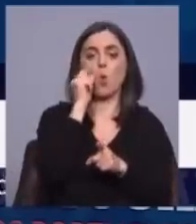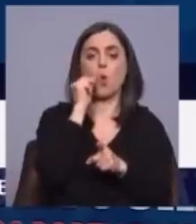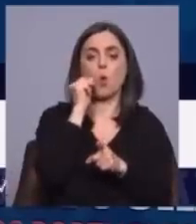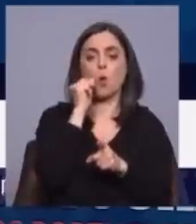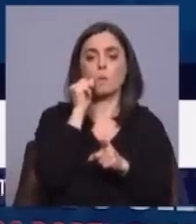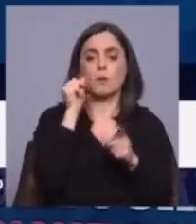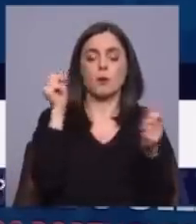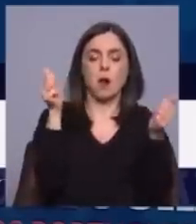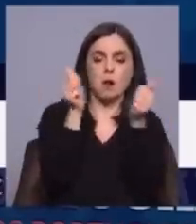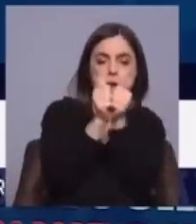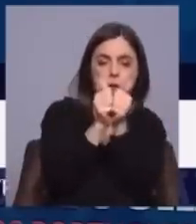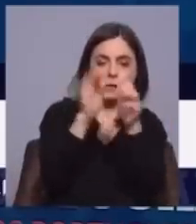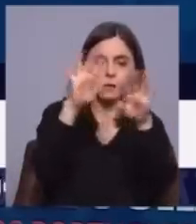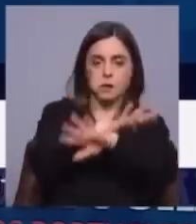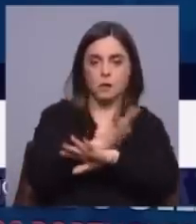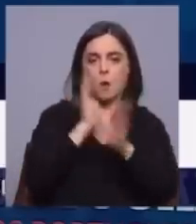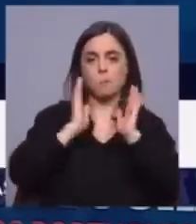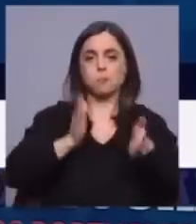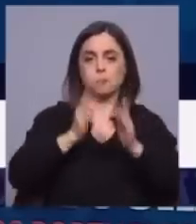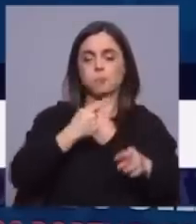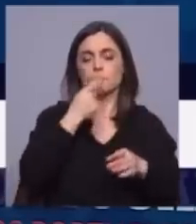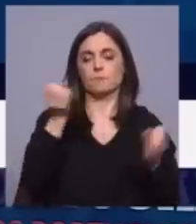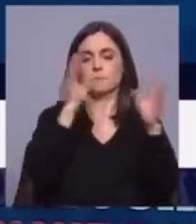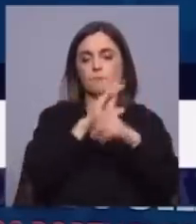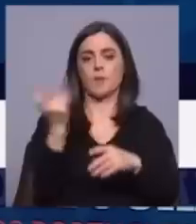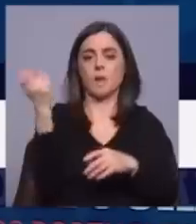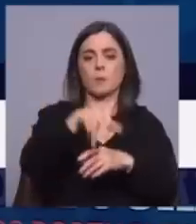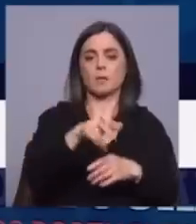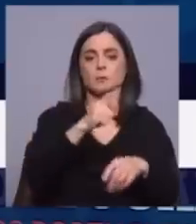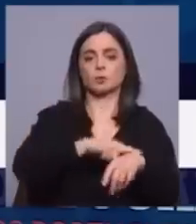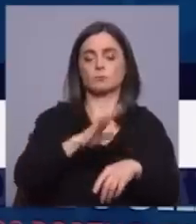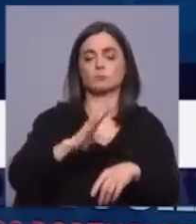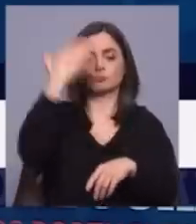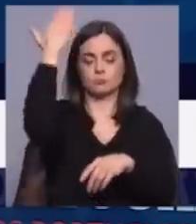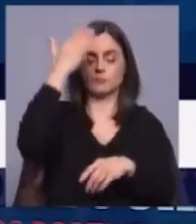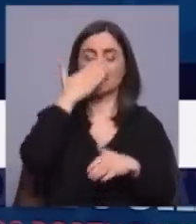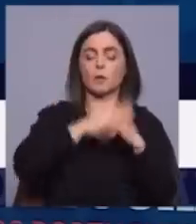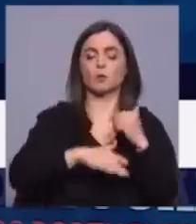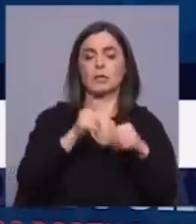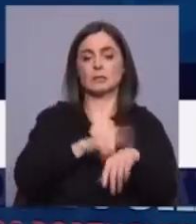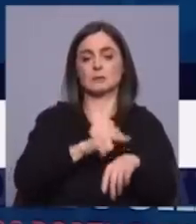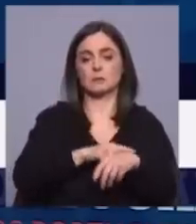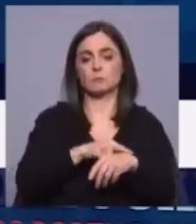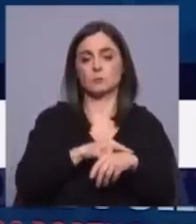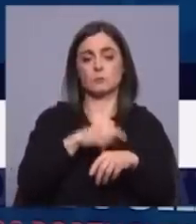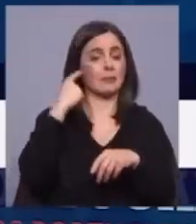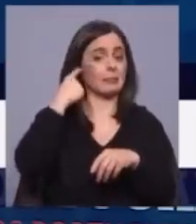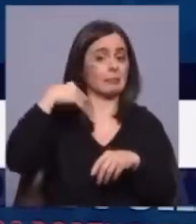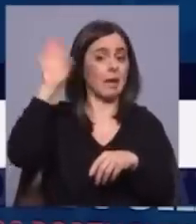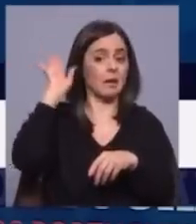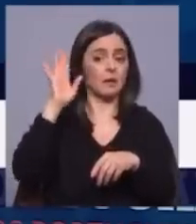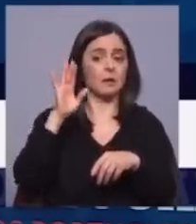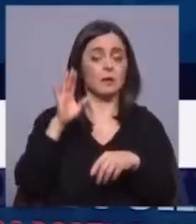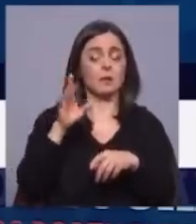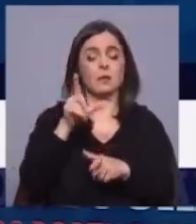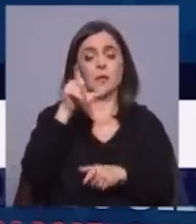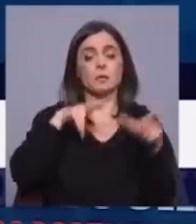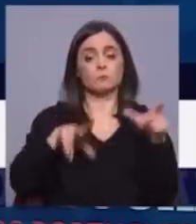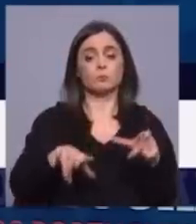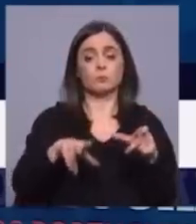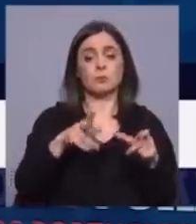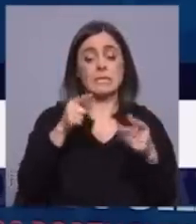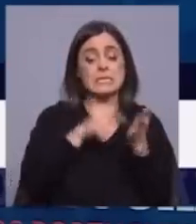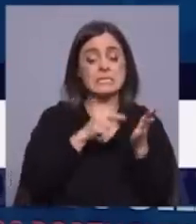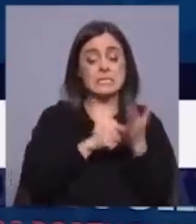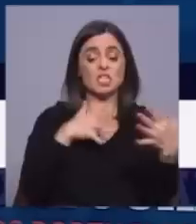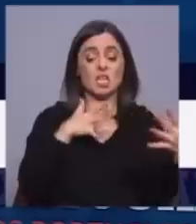da cortina que nunca tem que dizer nada e aparece nos momentos chave acontece que esse tempo está a passar e cada vez mais os portugueses vão exigir e transparência